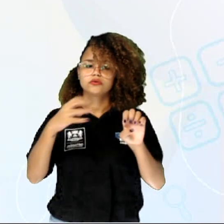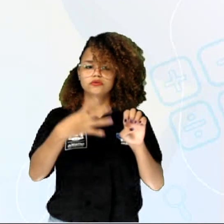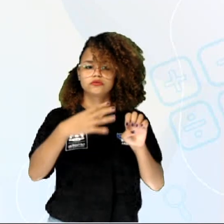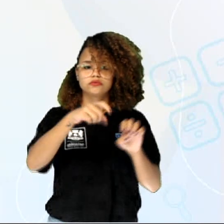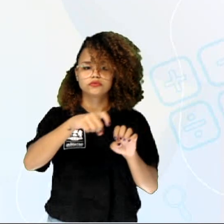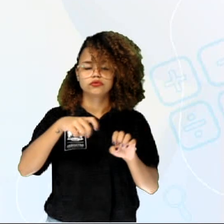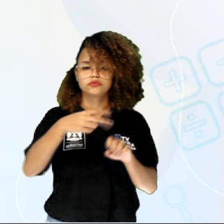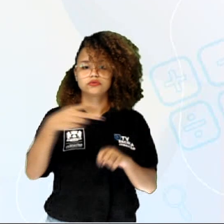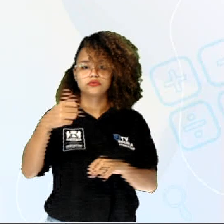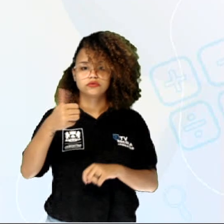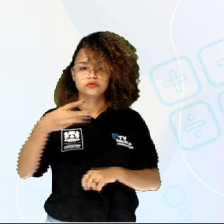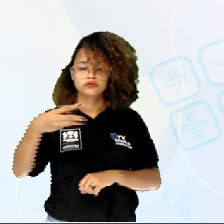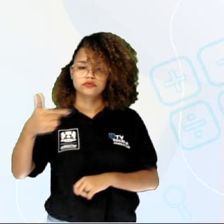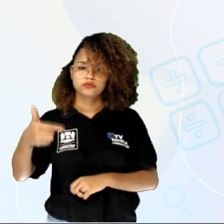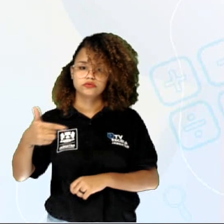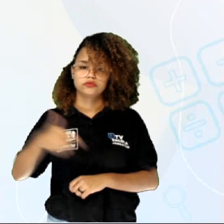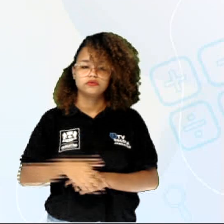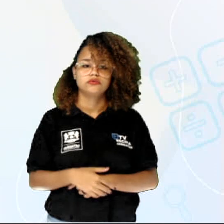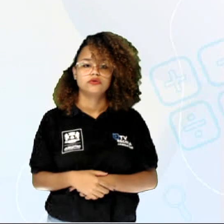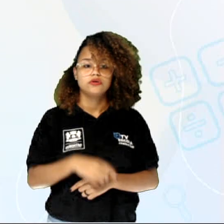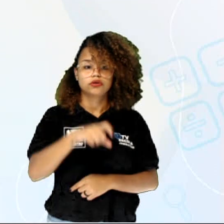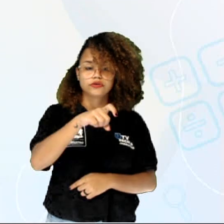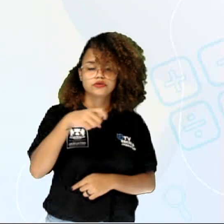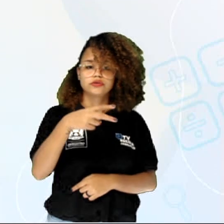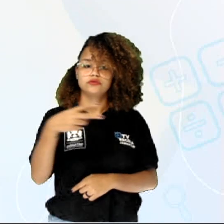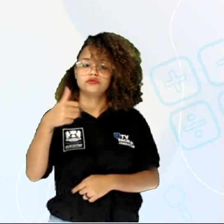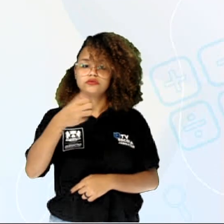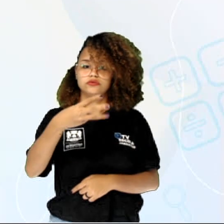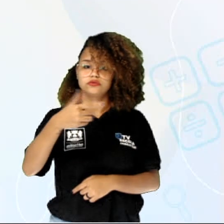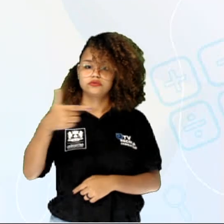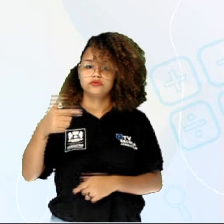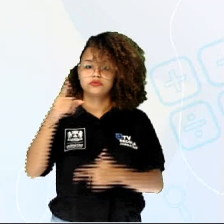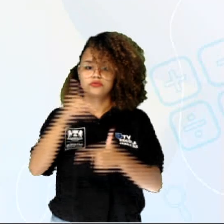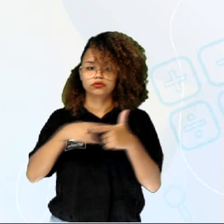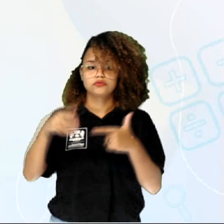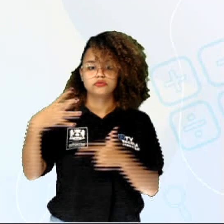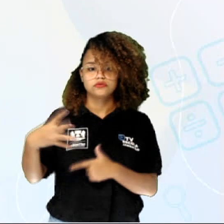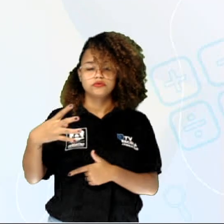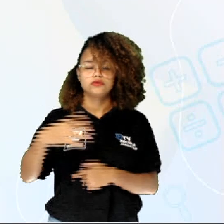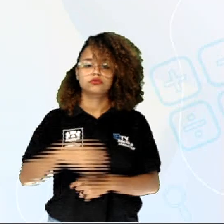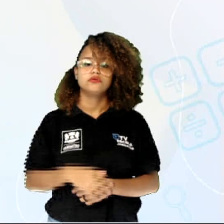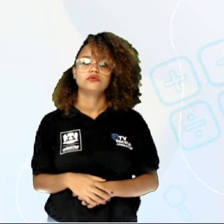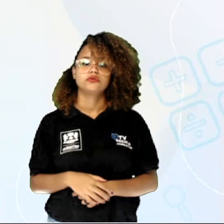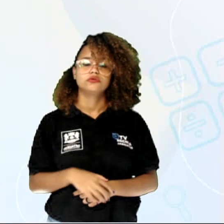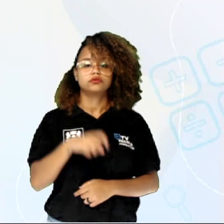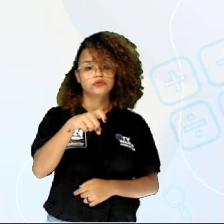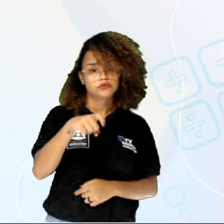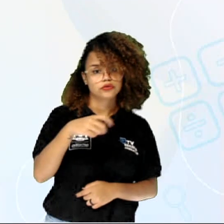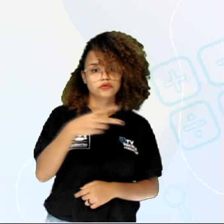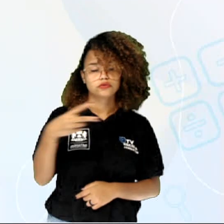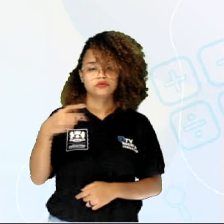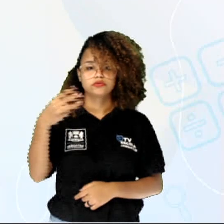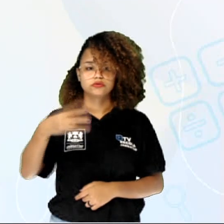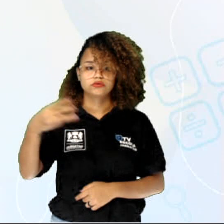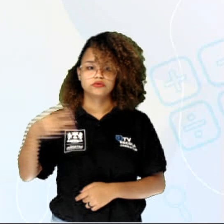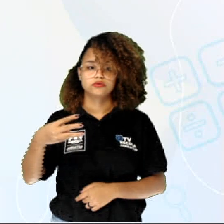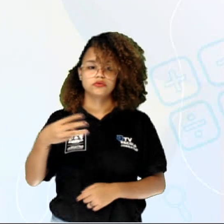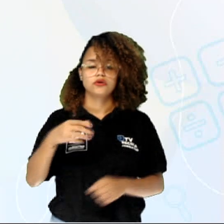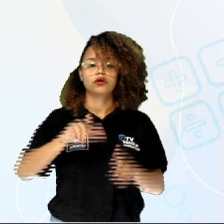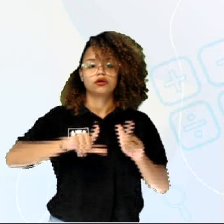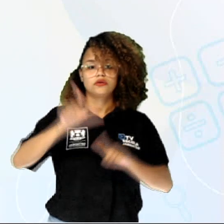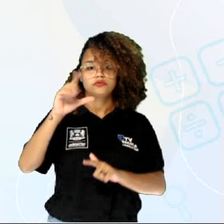vai pegar o x e o 6 vai ficar com 22. Então, a equação da gente vai ser 4x igual a 6 vezes